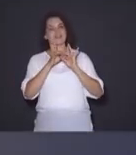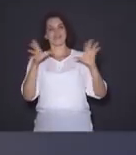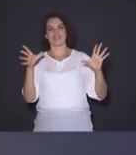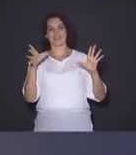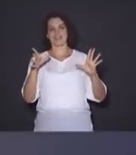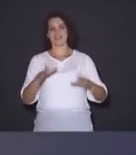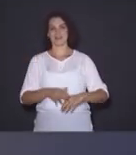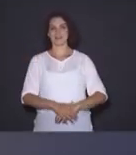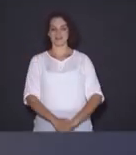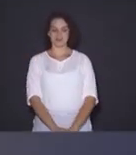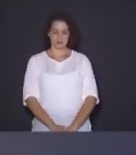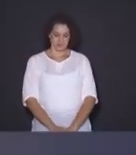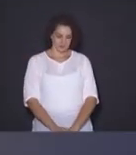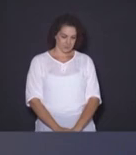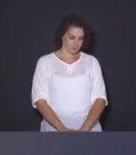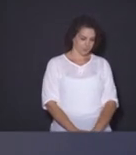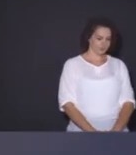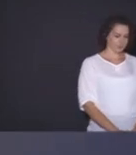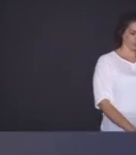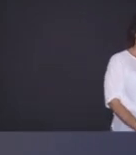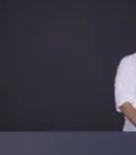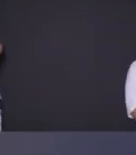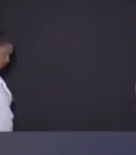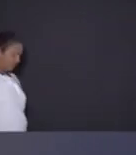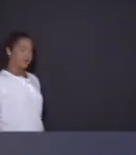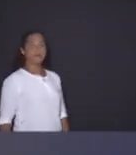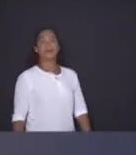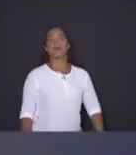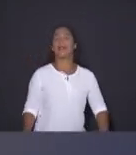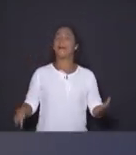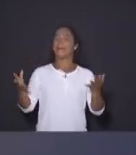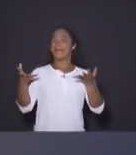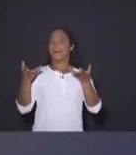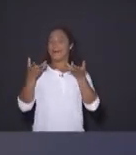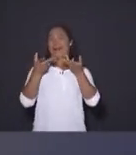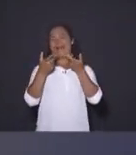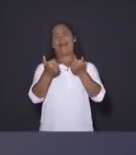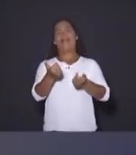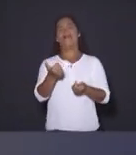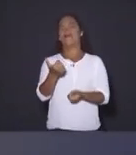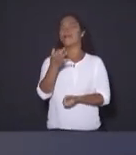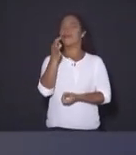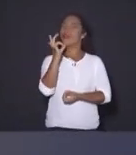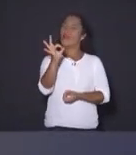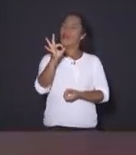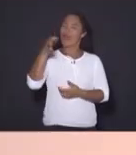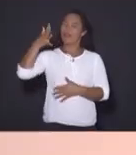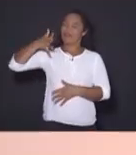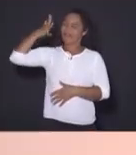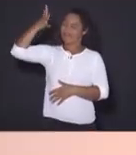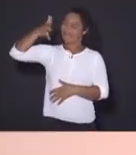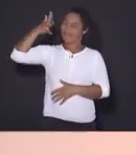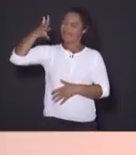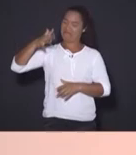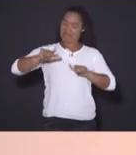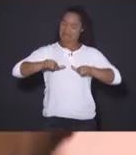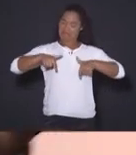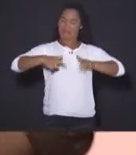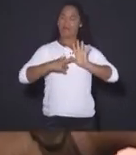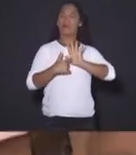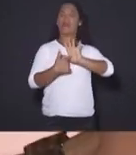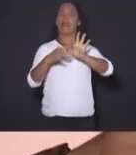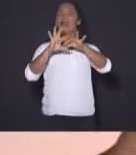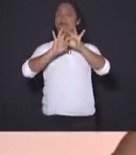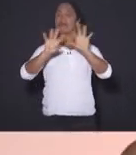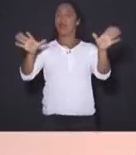maravilha nelson brilhante colocação de nelson pretto aqui é em defesa da liberdade de expressão dentro